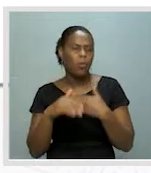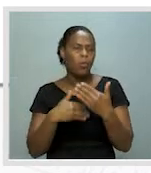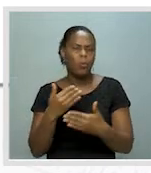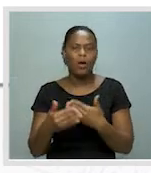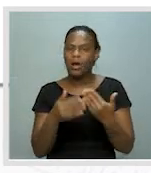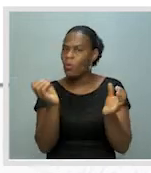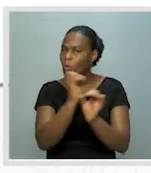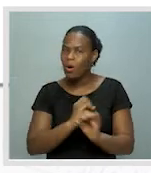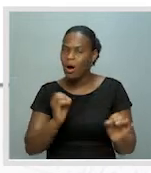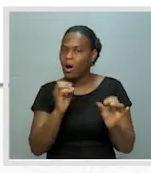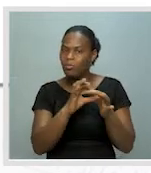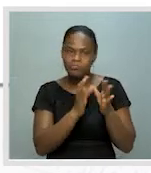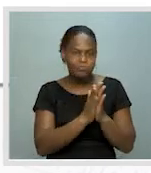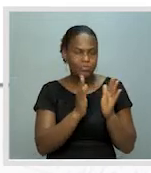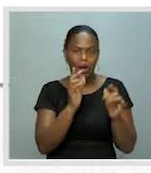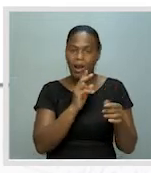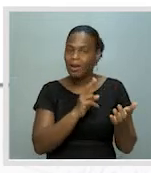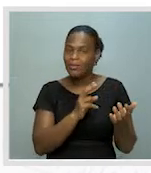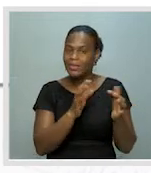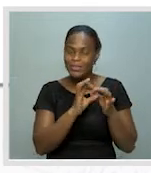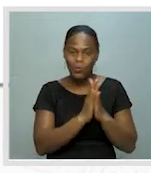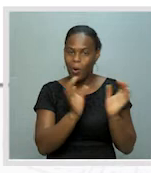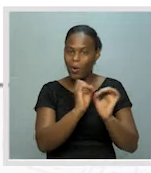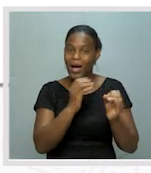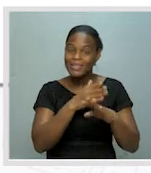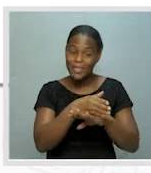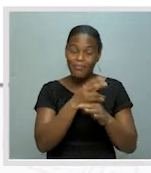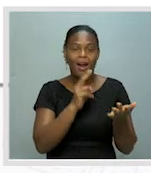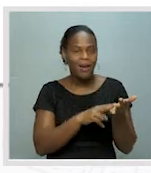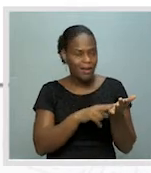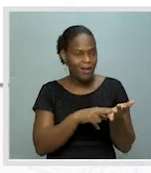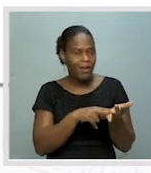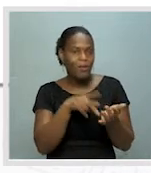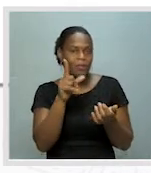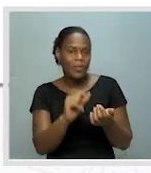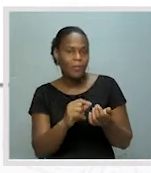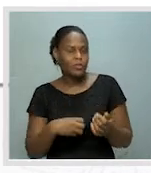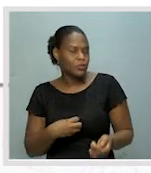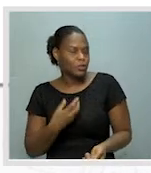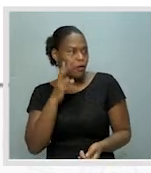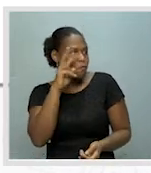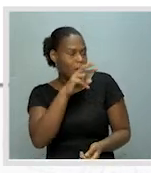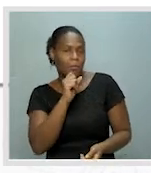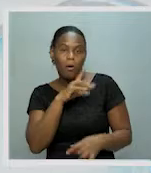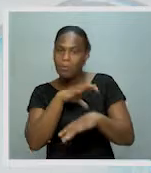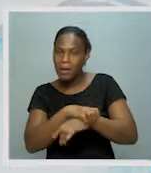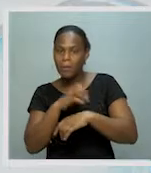está sujeito a nenhuma ordem religiosa. É acessível à razão e aos